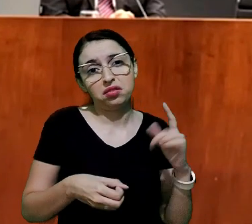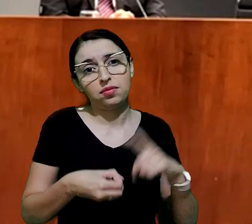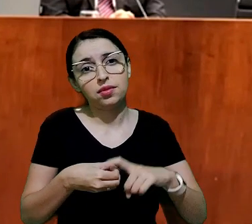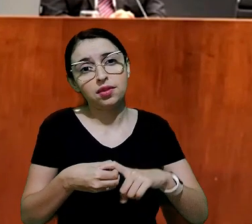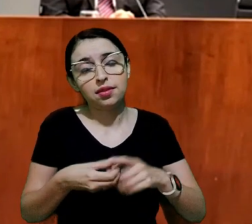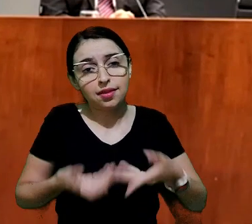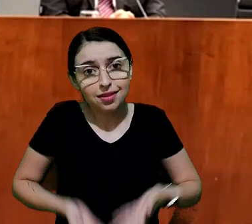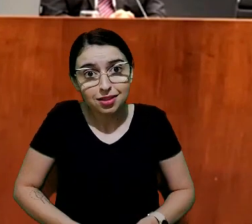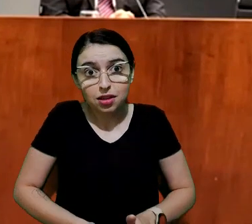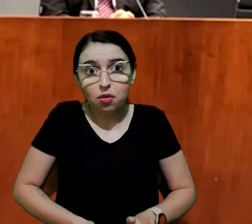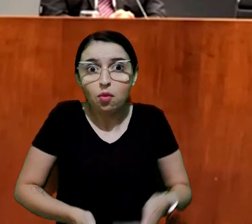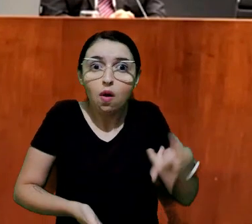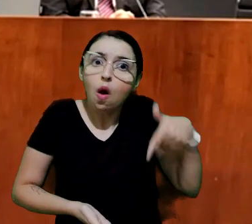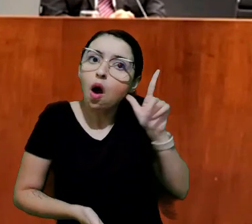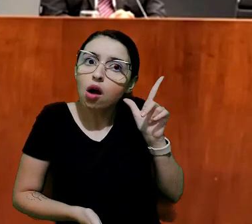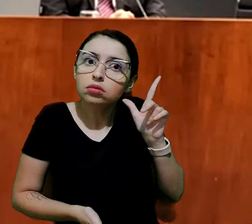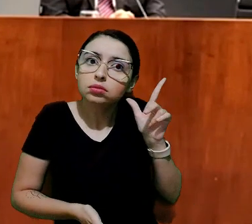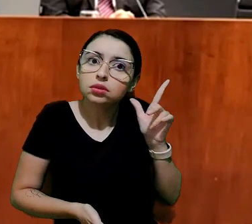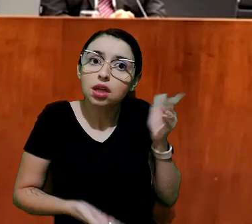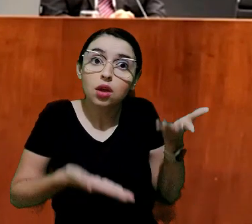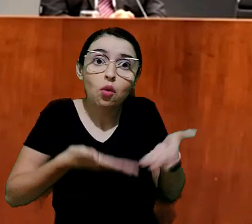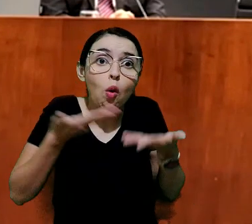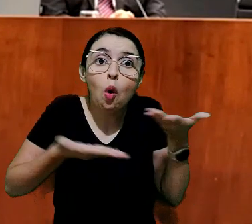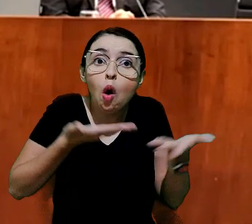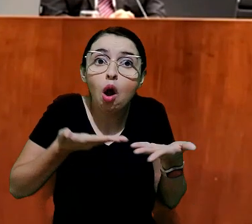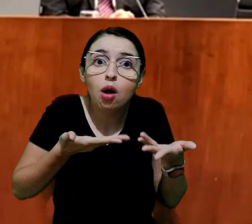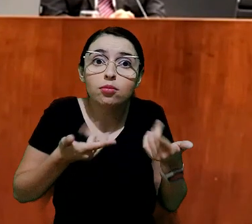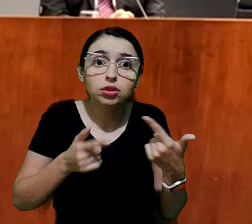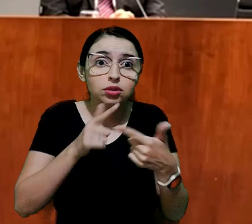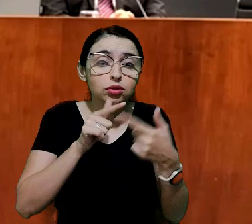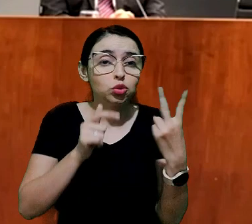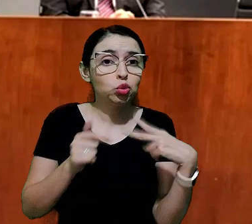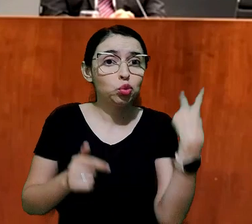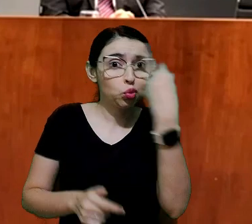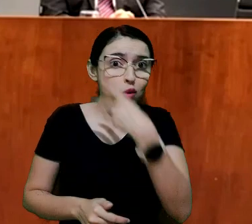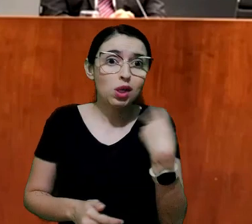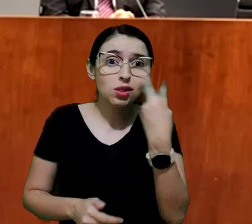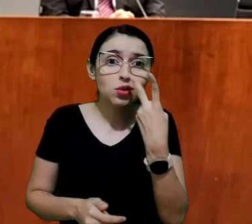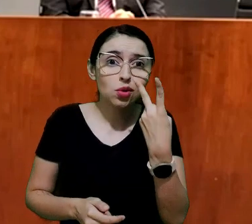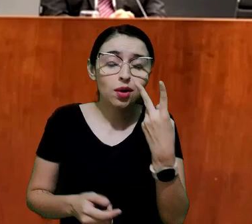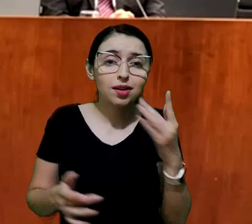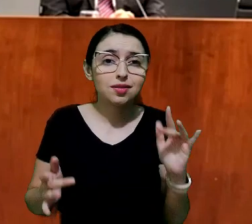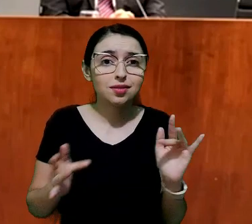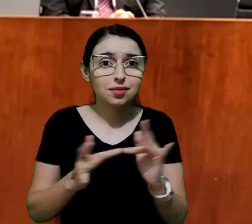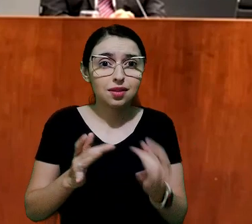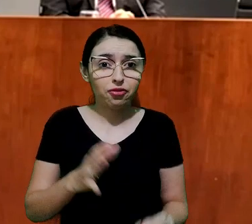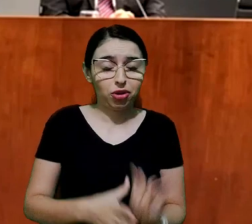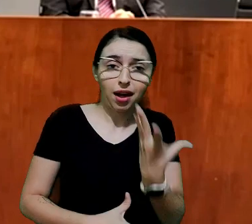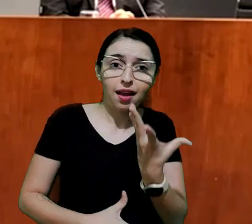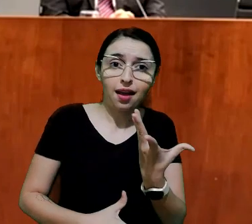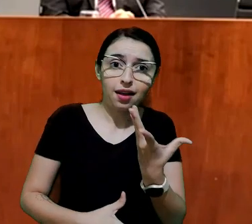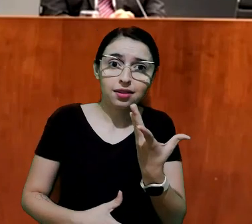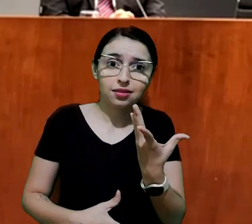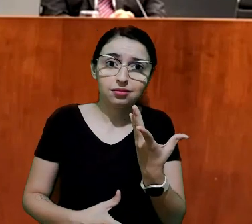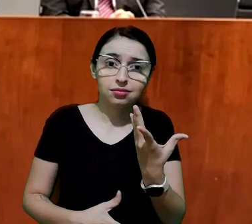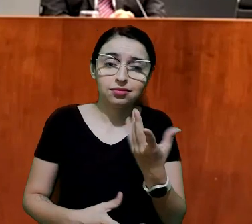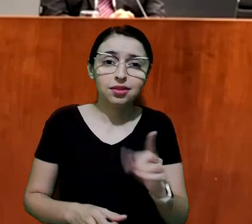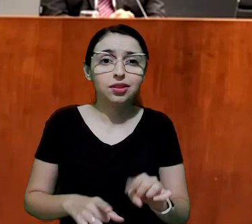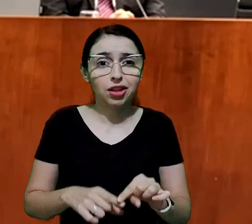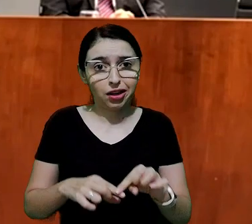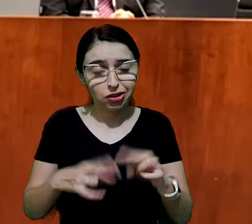essa que criou-se em 2 horas? Não é disso que se trata, mas não é isso que tem sido